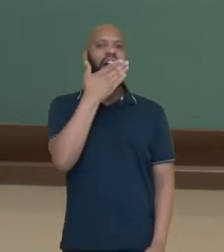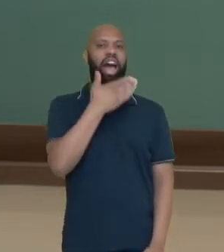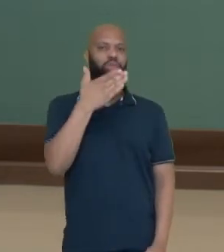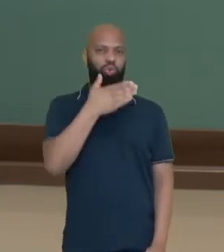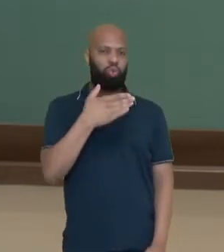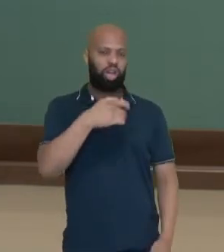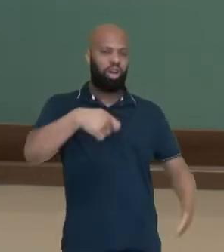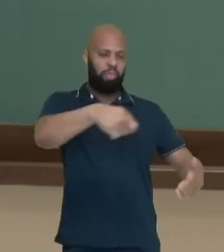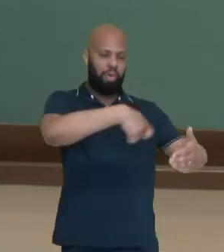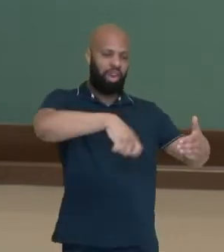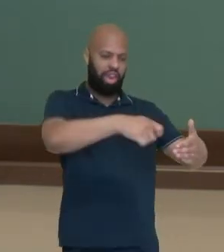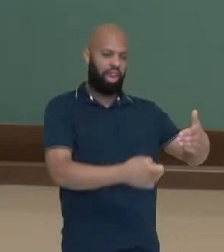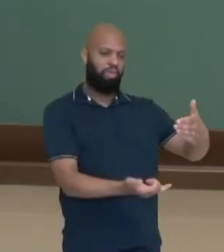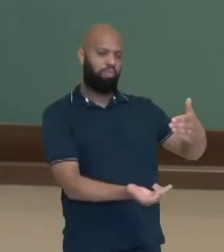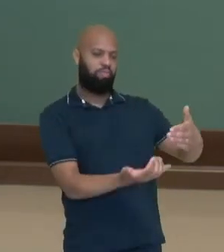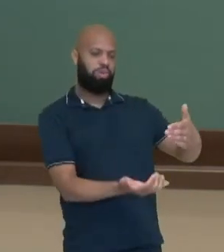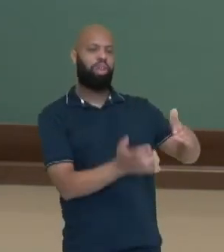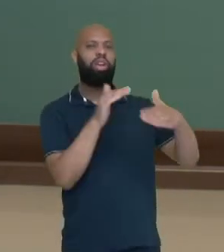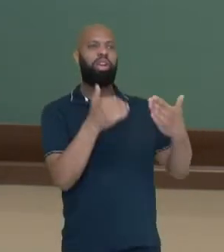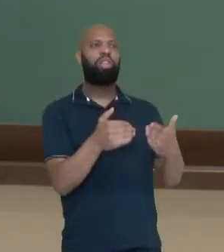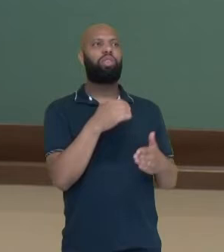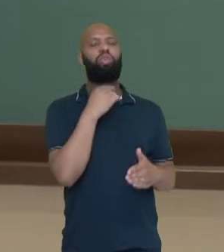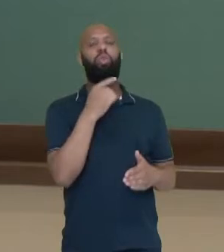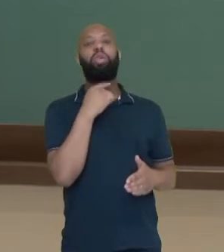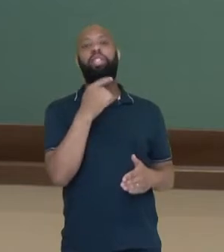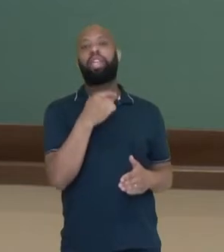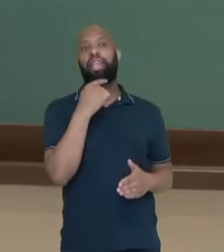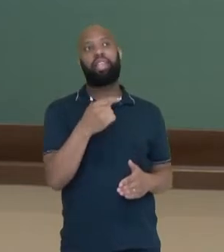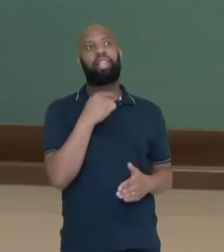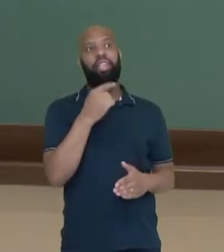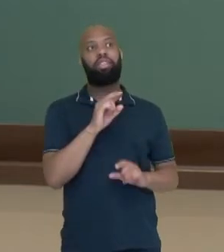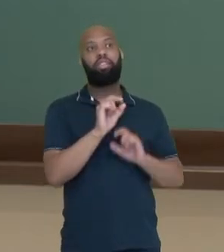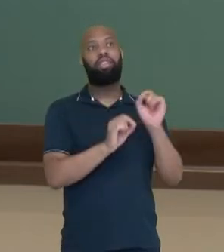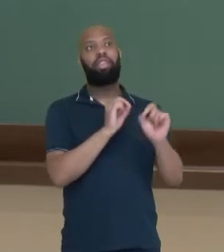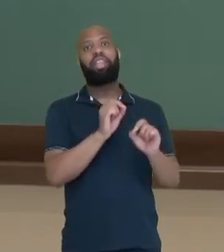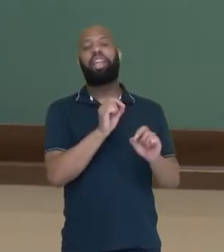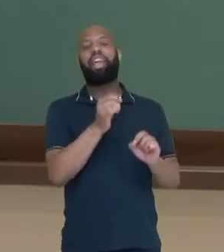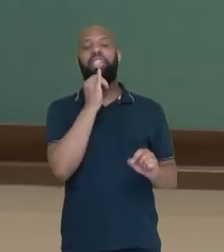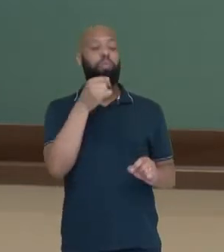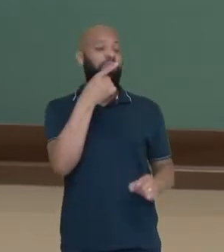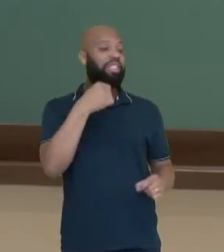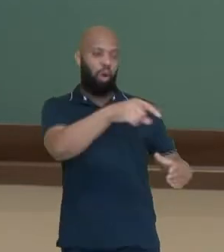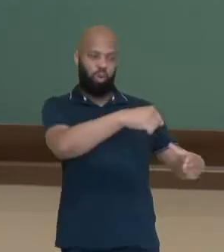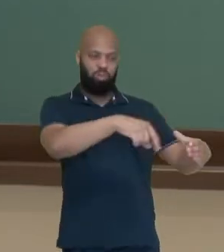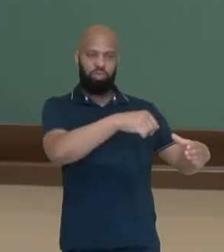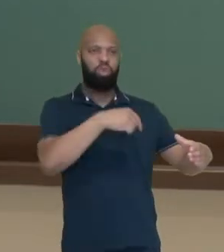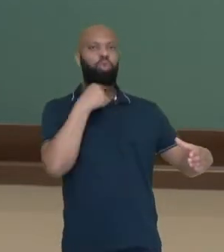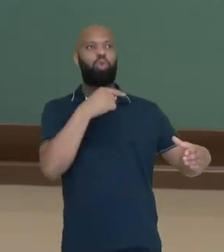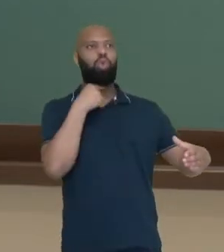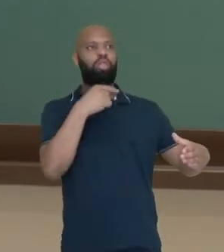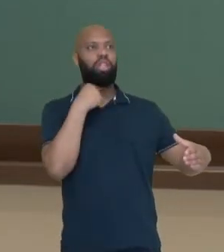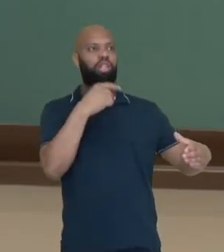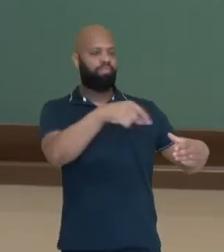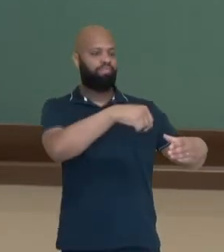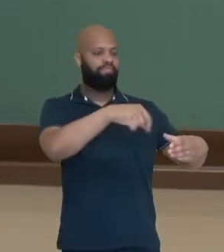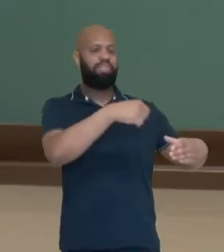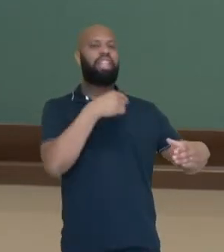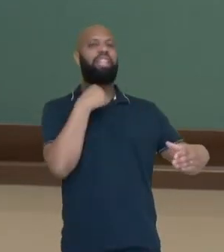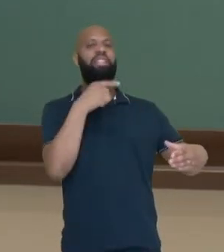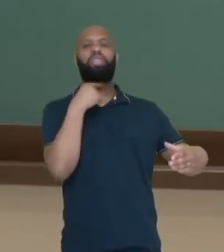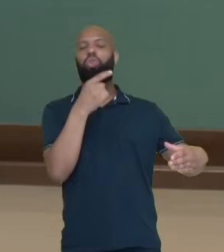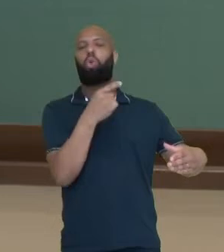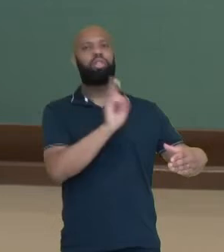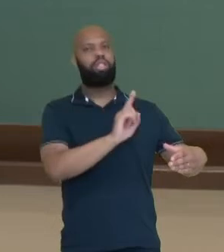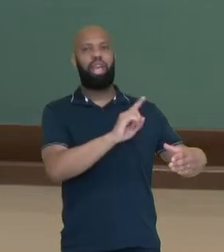de casa, dificilmente você vai conseguir derreter esse sal. Se você colocar o sal na panela, dificilmente no fogão de casa